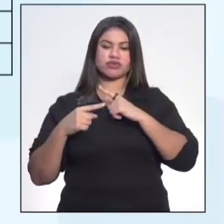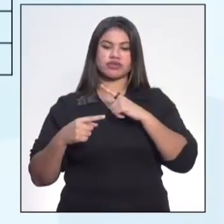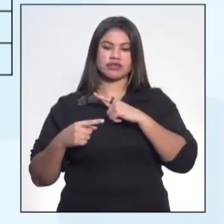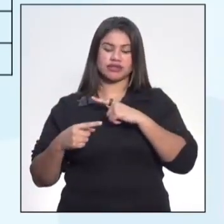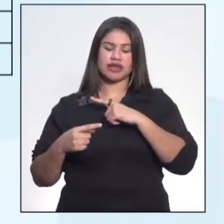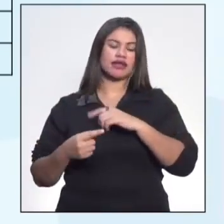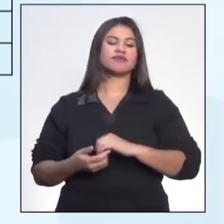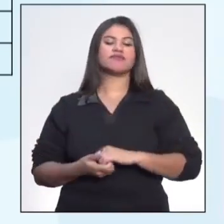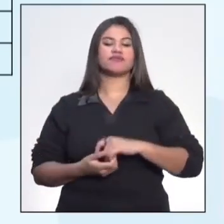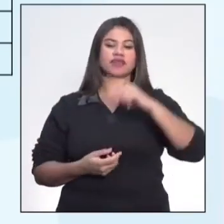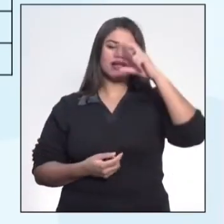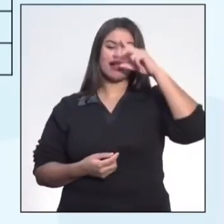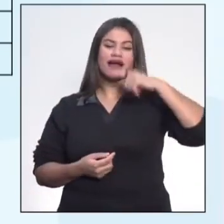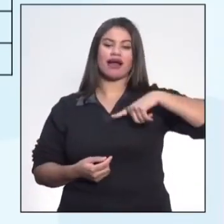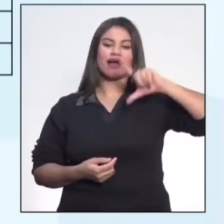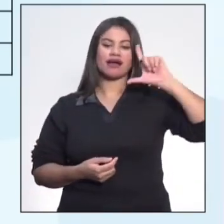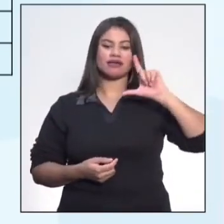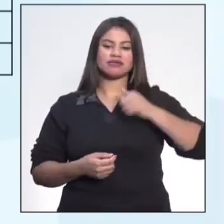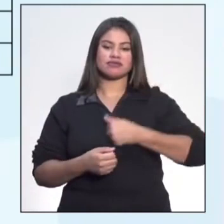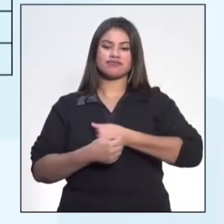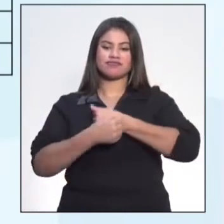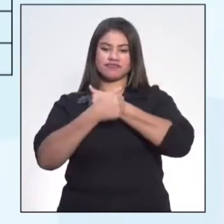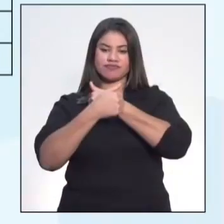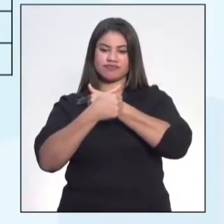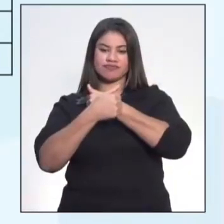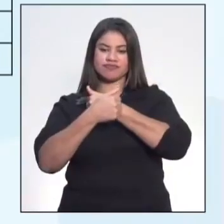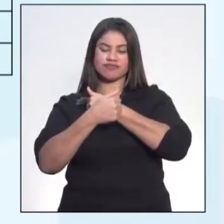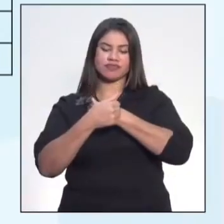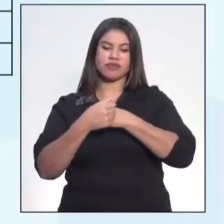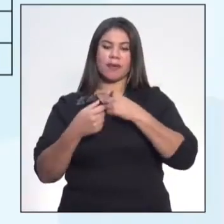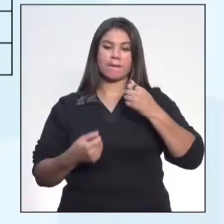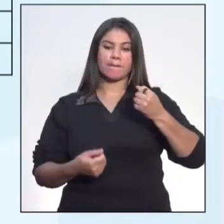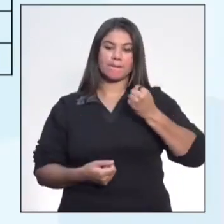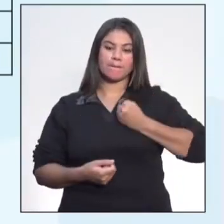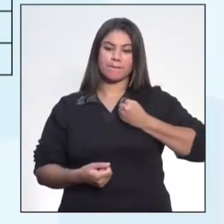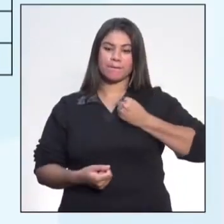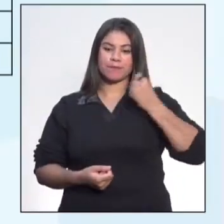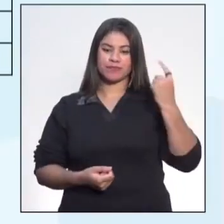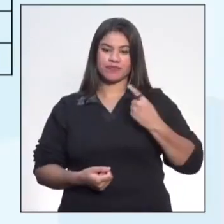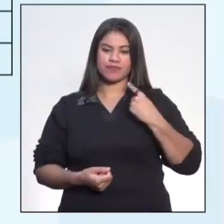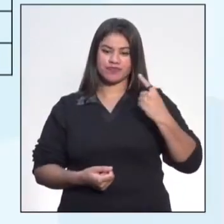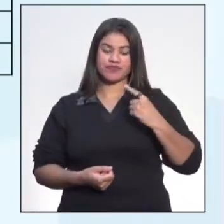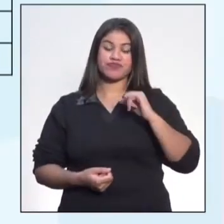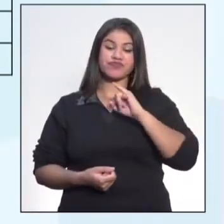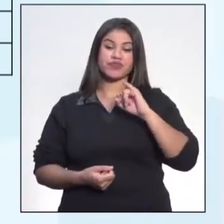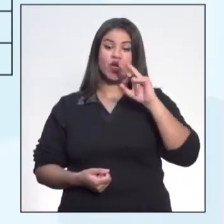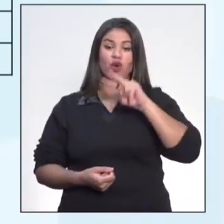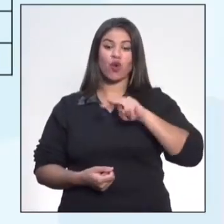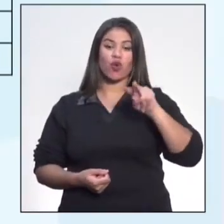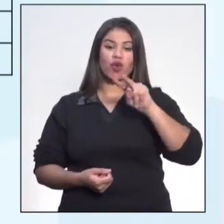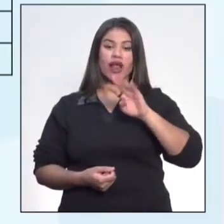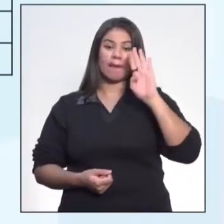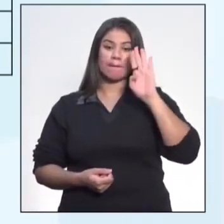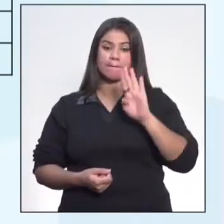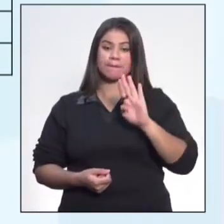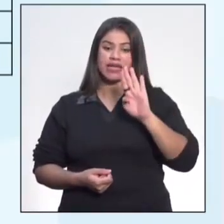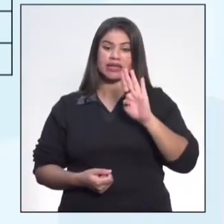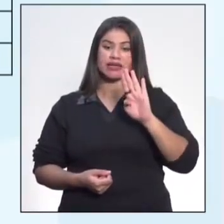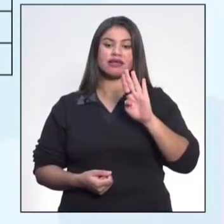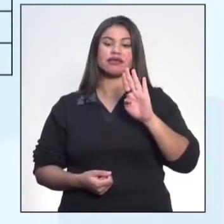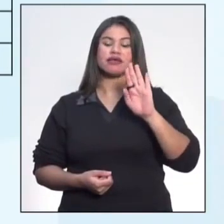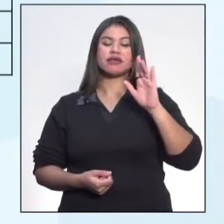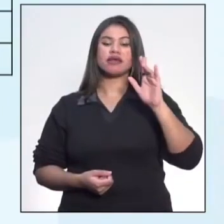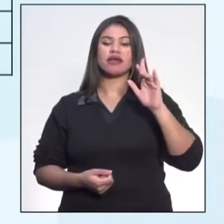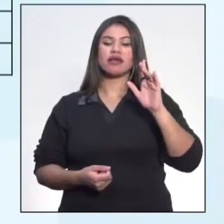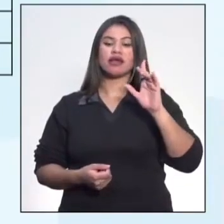que a gente usava lá na função do primeiro grau. No termo independente, tudo bem? Então, se você olhar o seu item B, o B